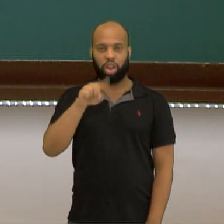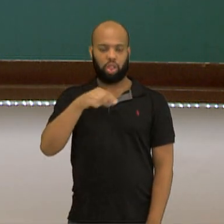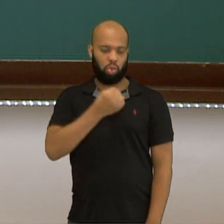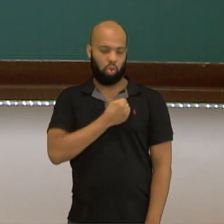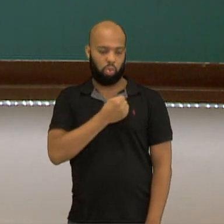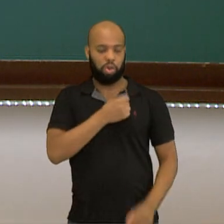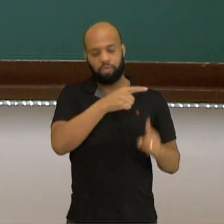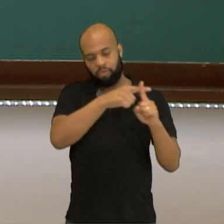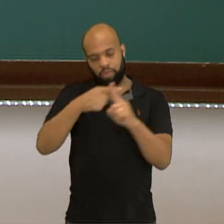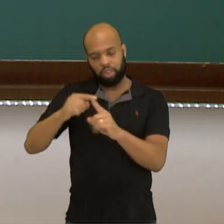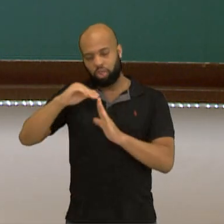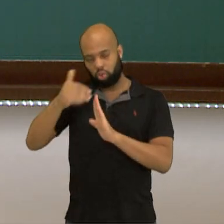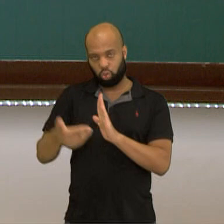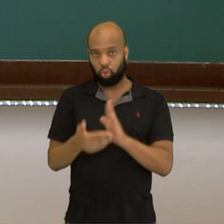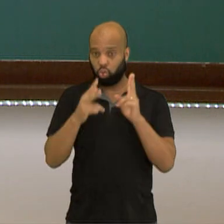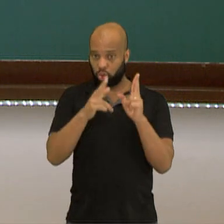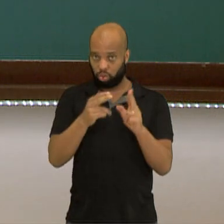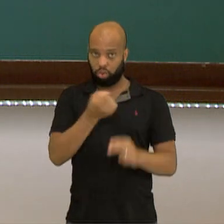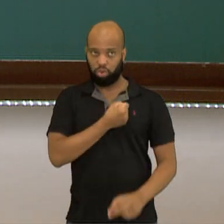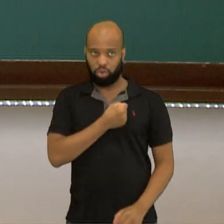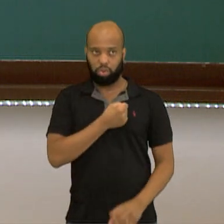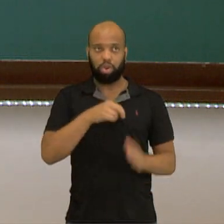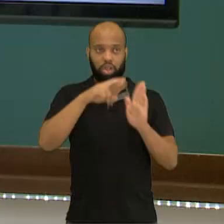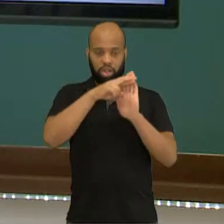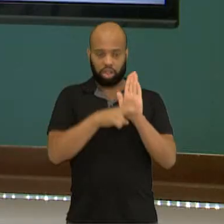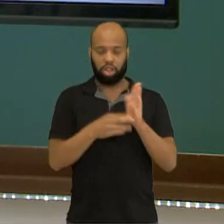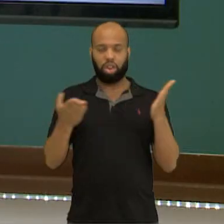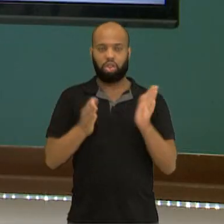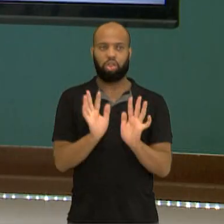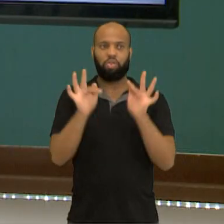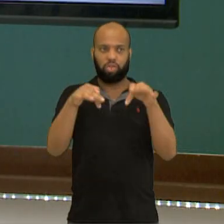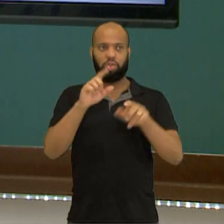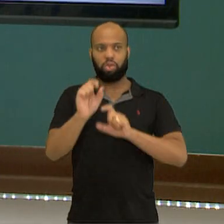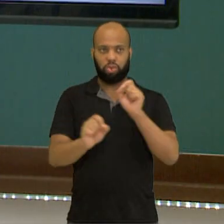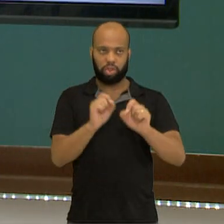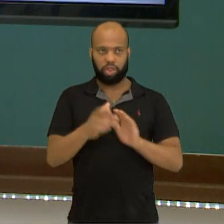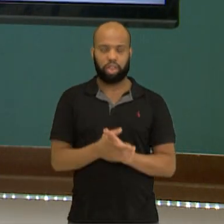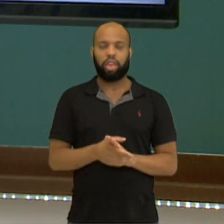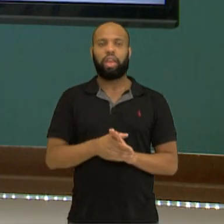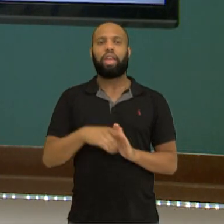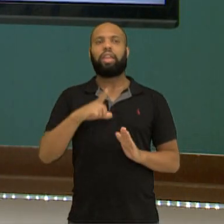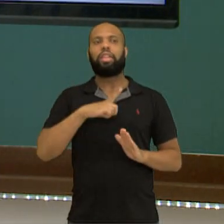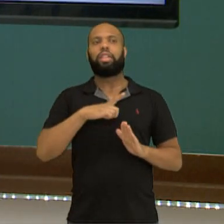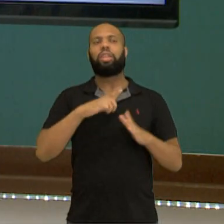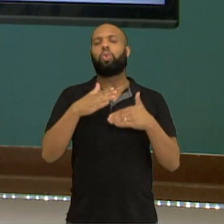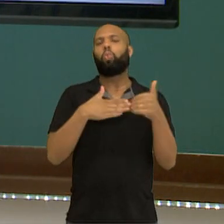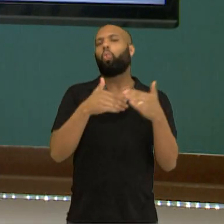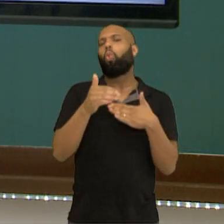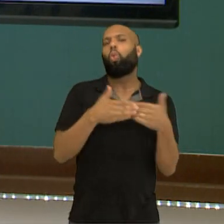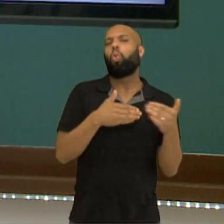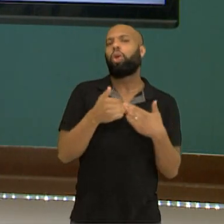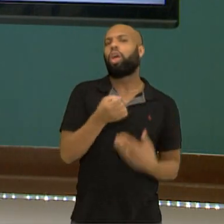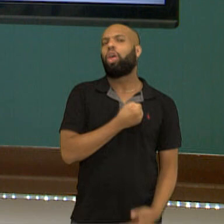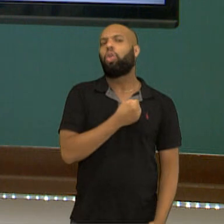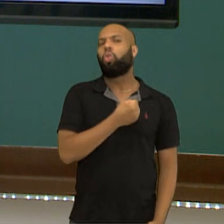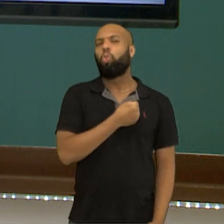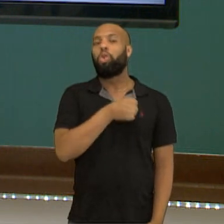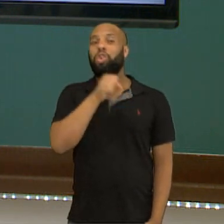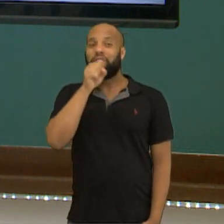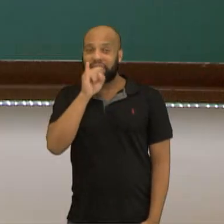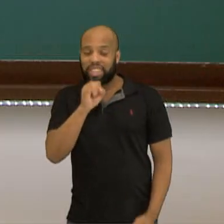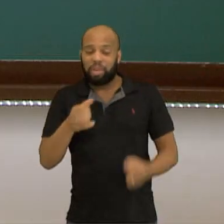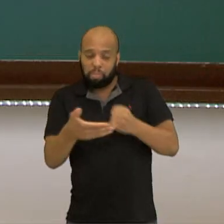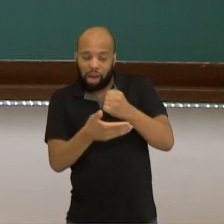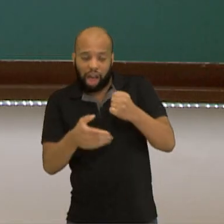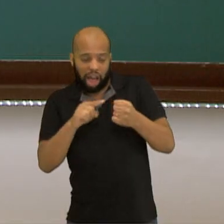iguais, certo? E a nossa regrinha de hoje, que finalizou aqui, que é o quê? Qualquer, o 1 na base elevado a